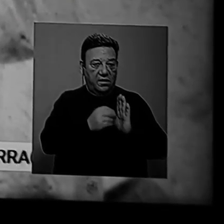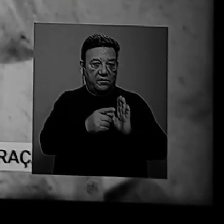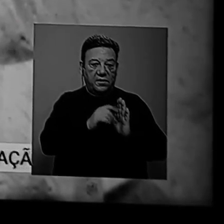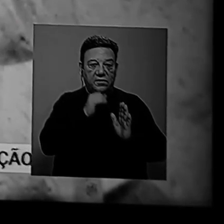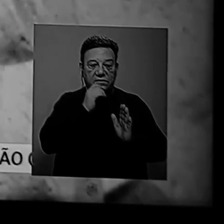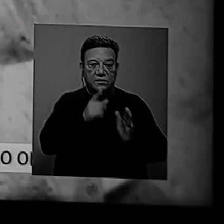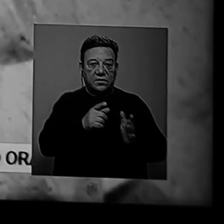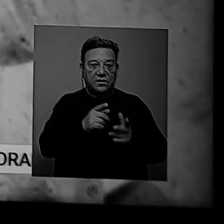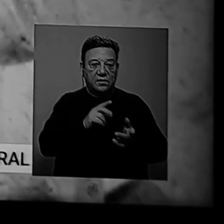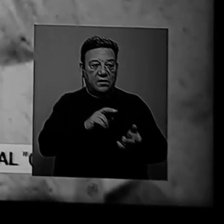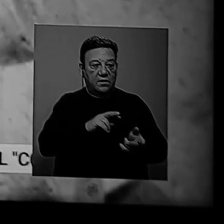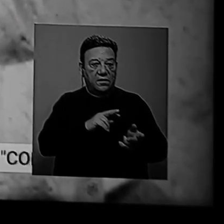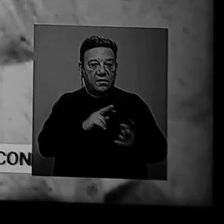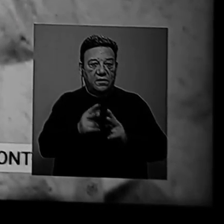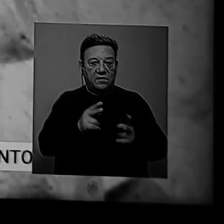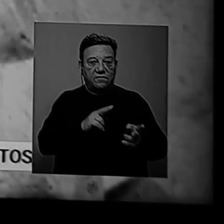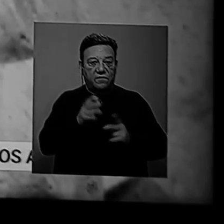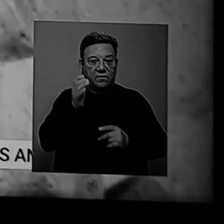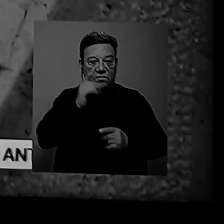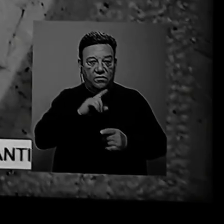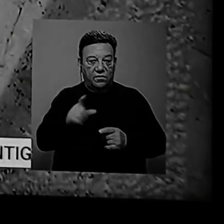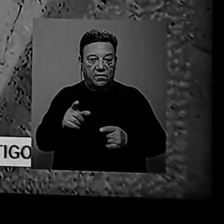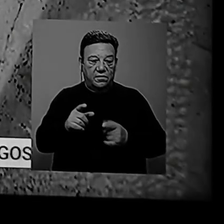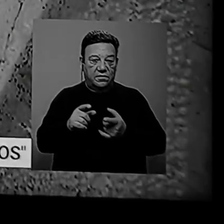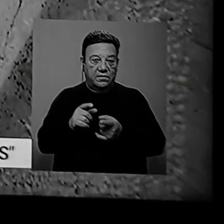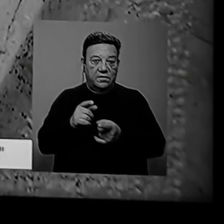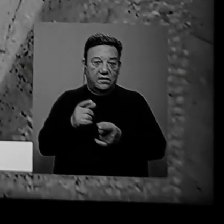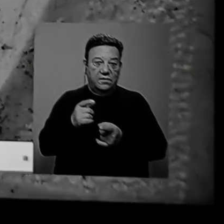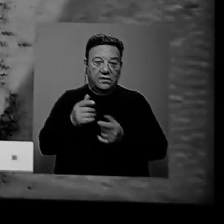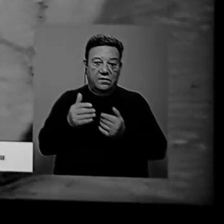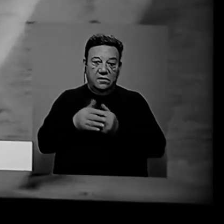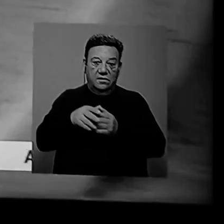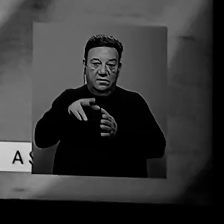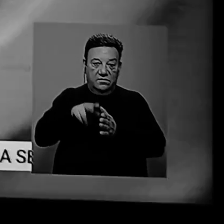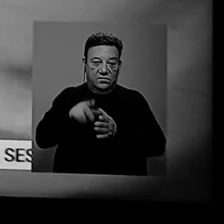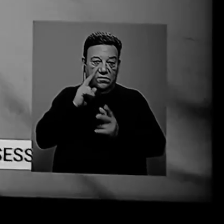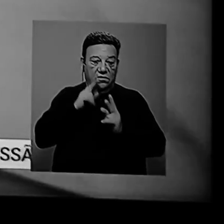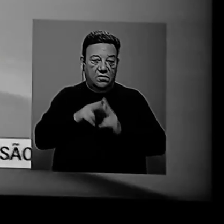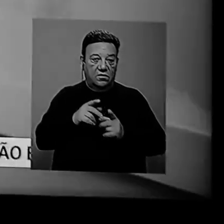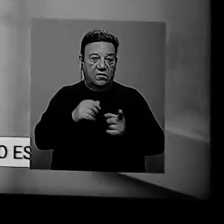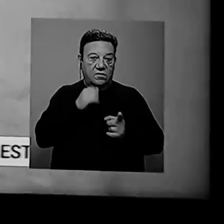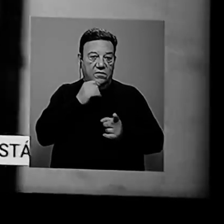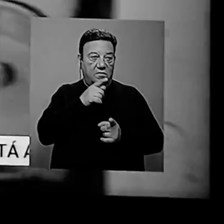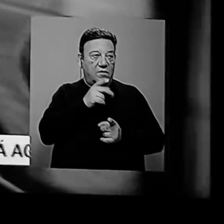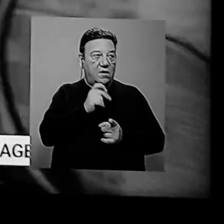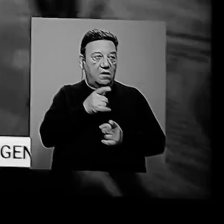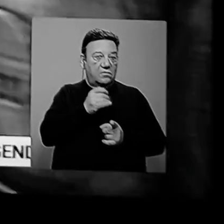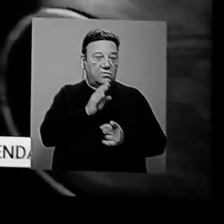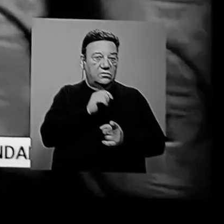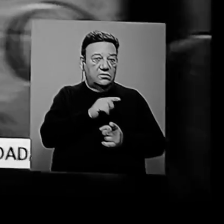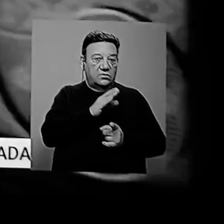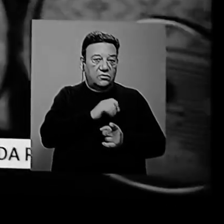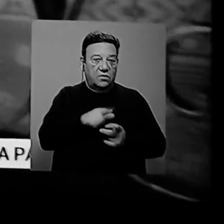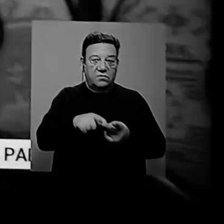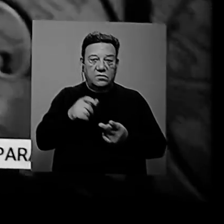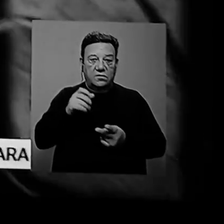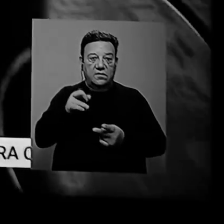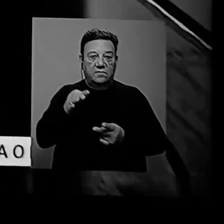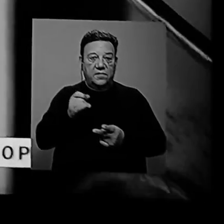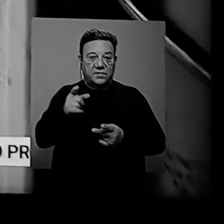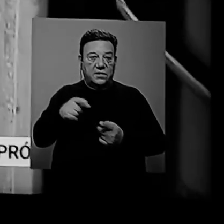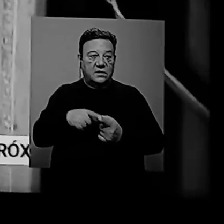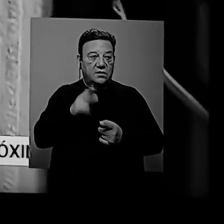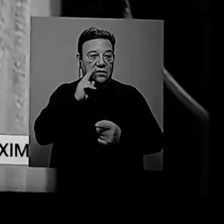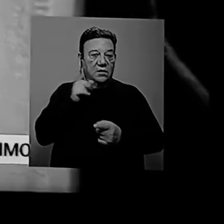chamadas transferências culturais de jazigos que se encontravam no Alto São João, nos Prazeres, e um dos